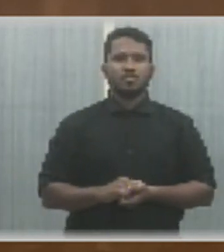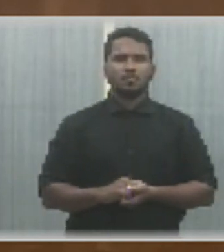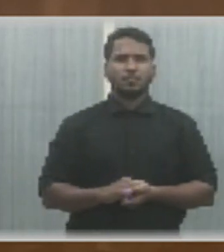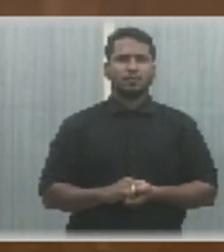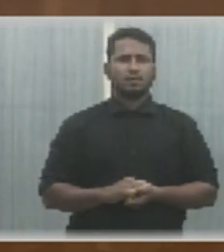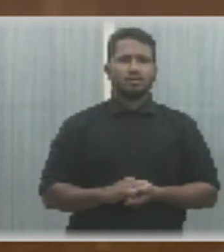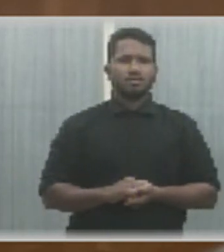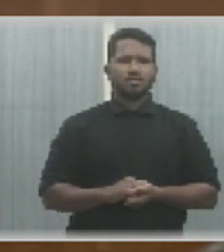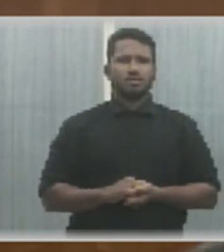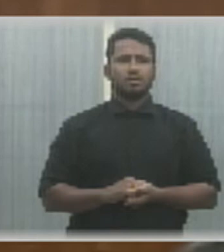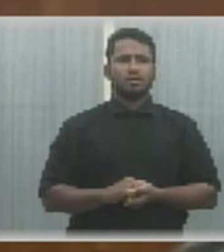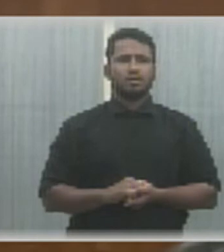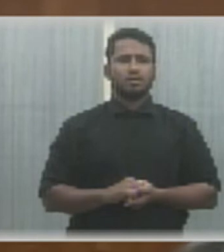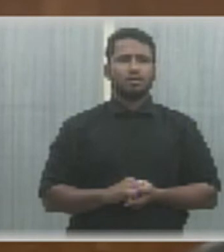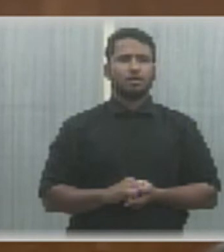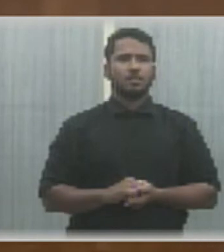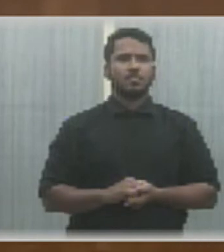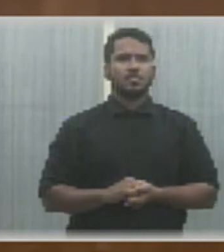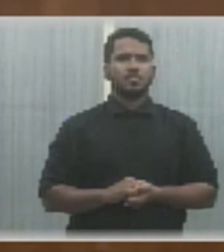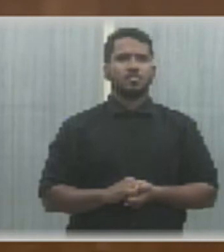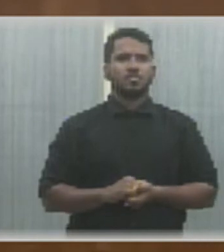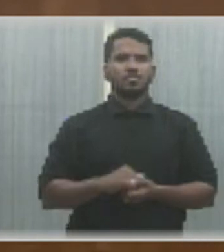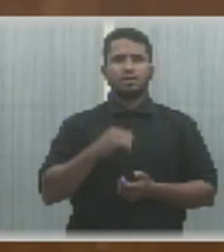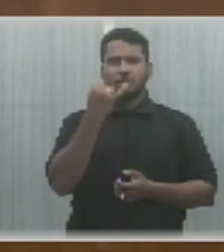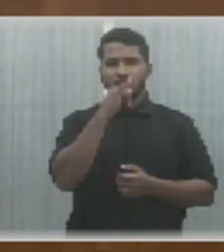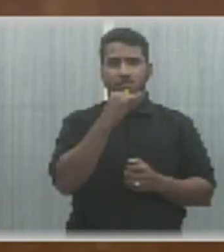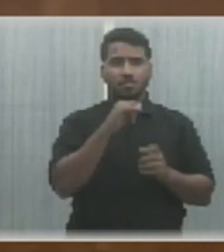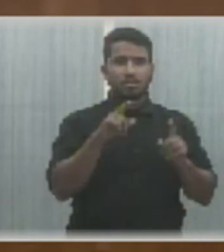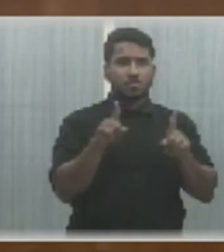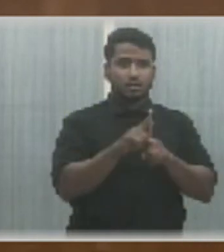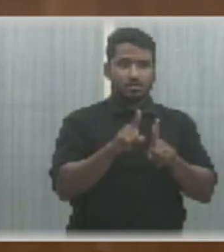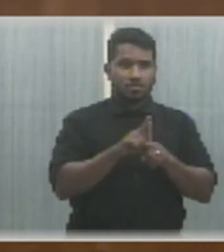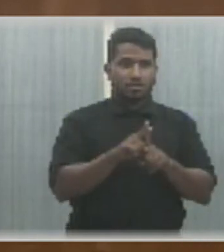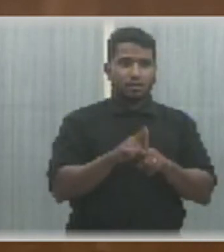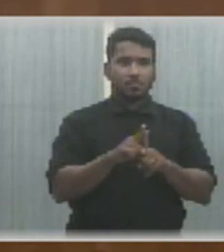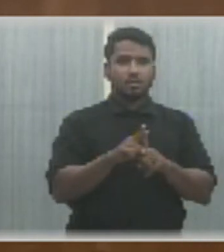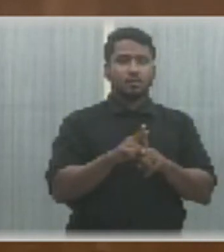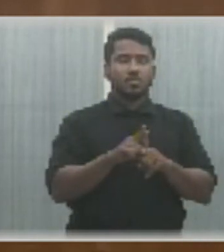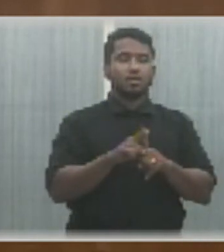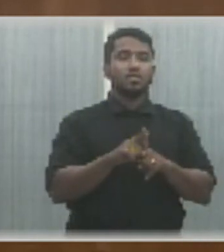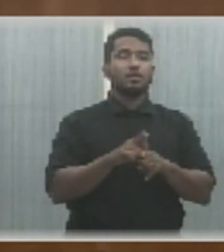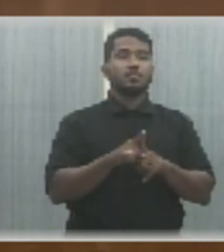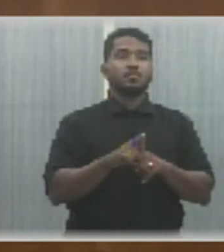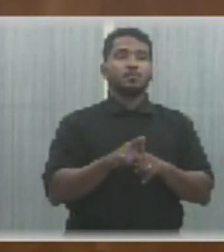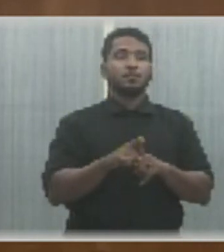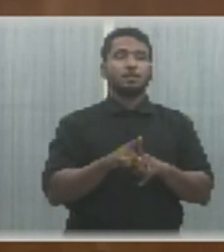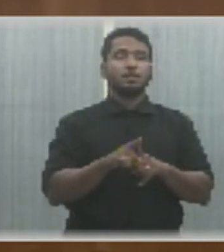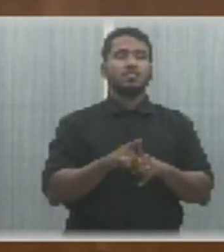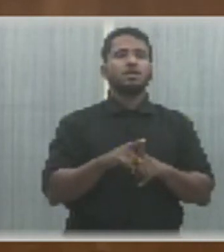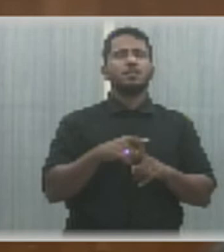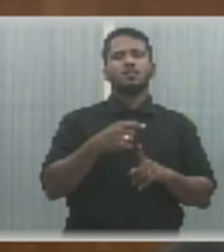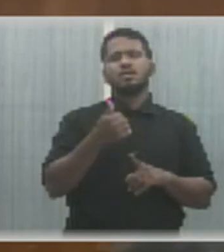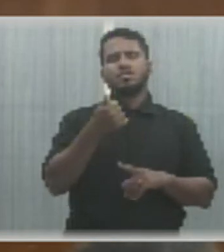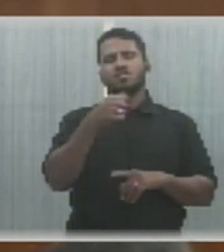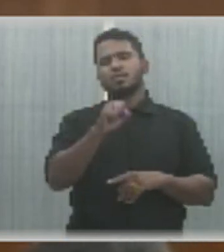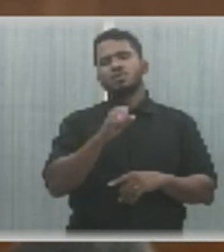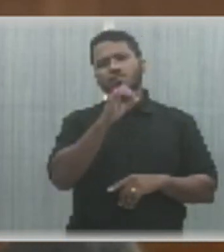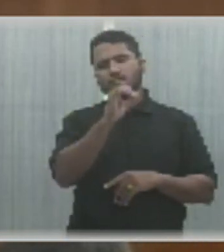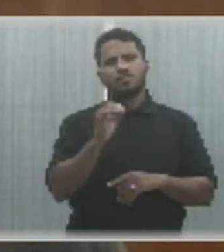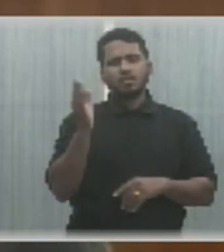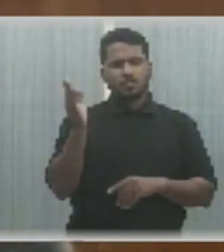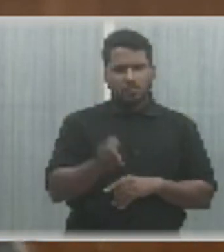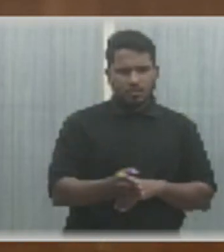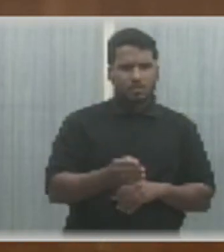aumentar a participação da bioenergia sustentável na matriz energética em aproximadamente 18%